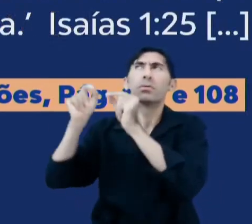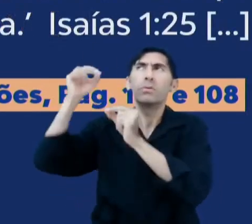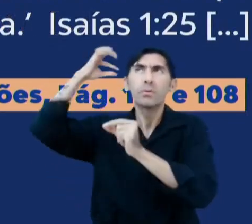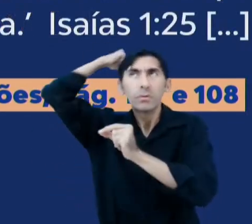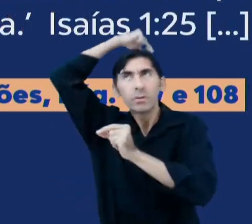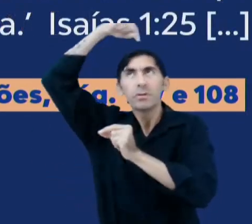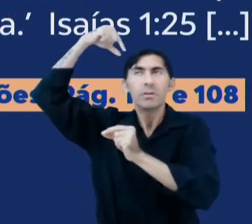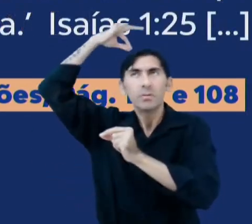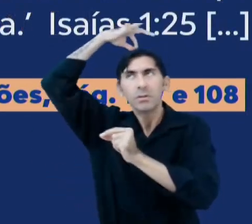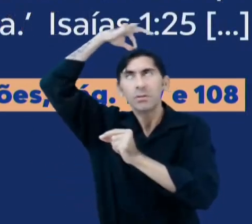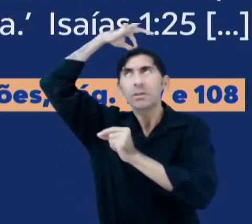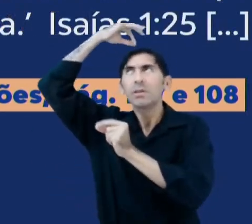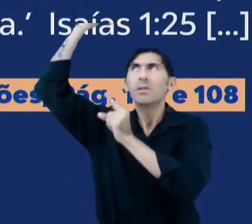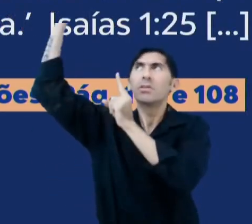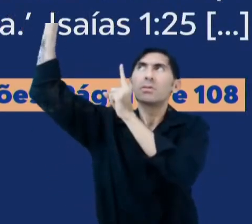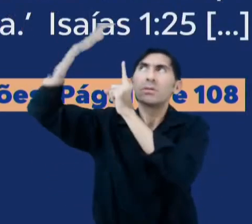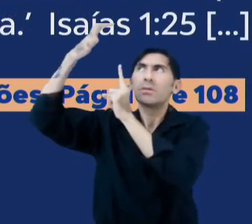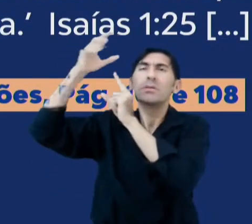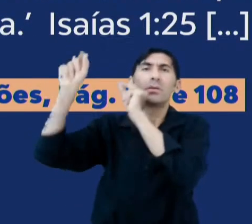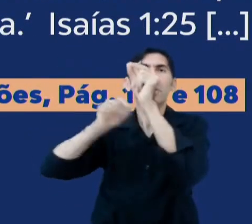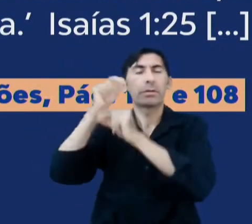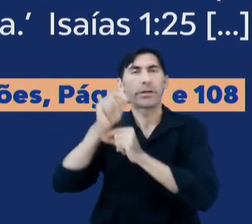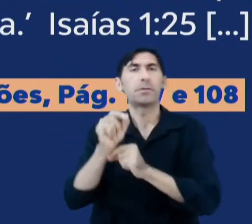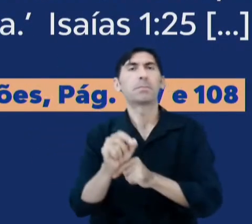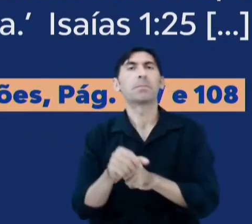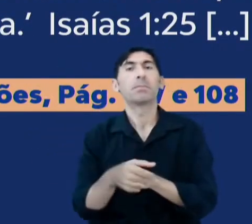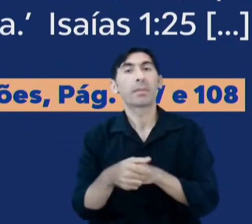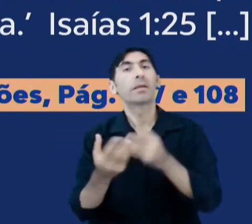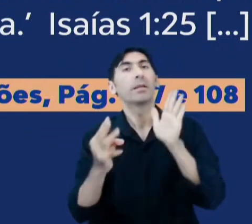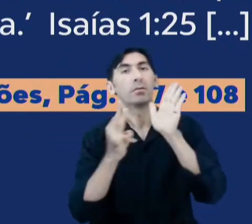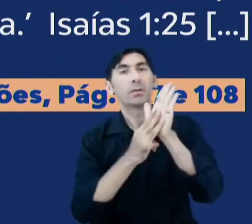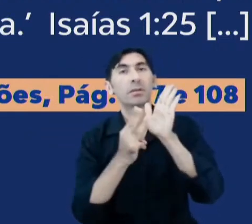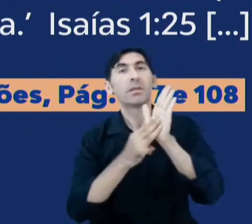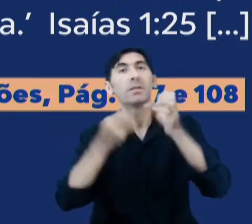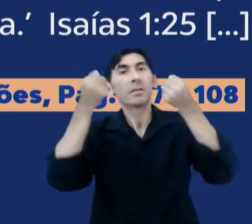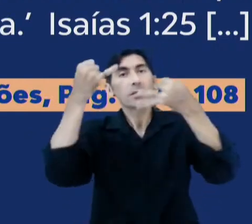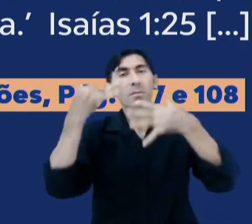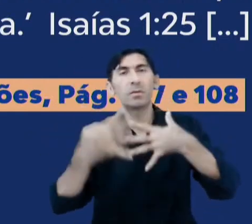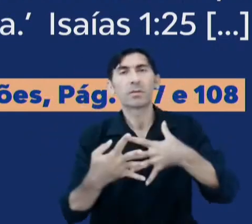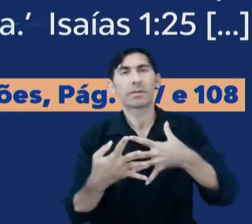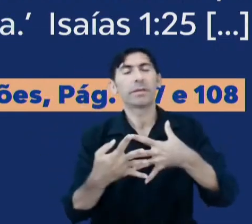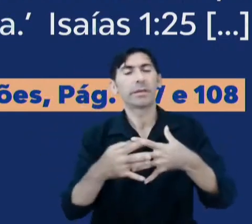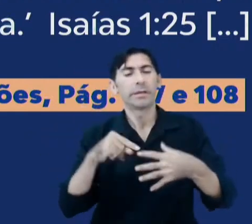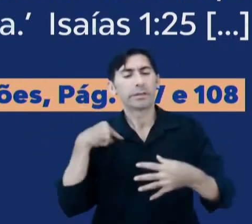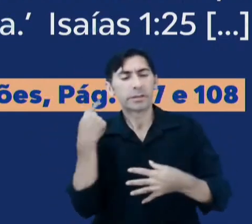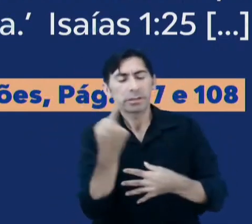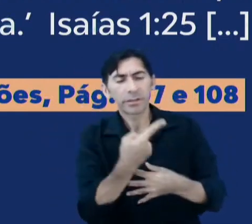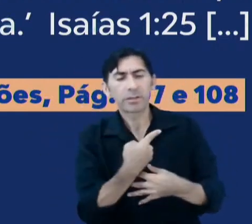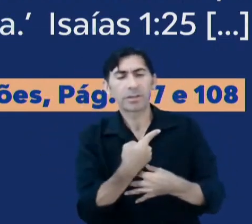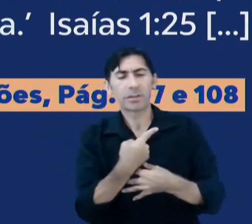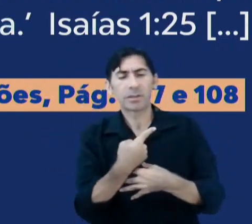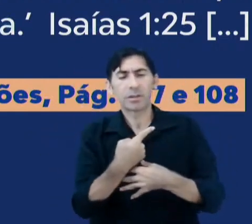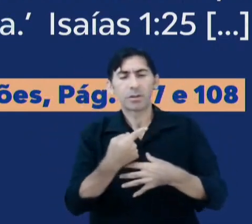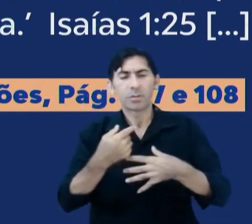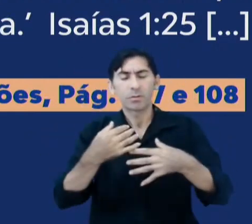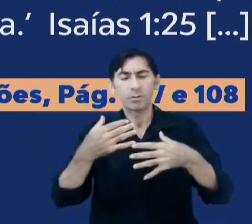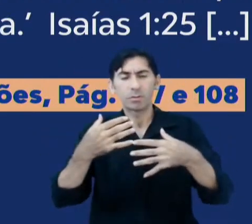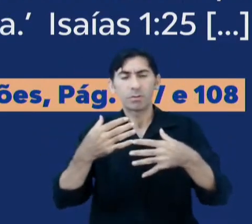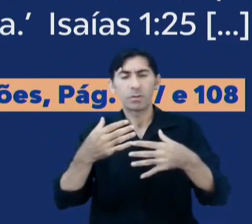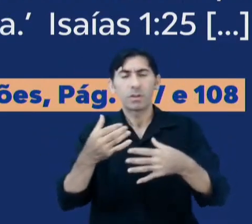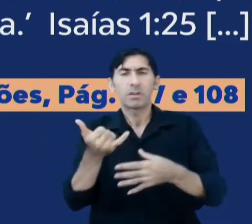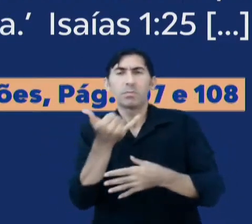O profeta Isaías declara que o Senhor purificará seu povo de suas iniquidades, com espírito de justiça, com espírito de